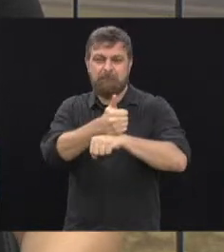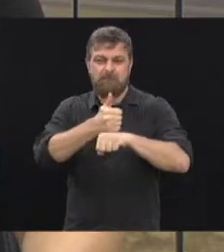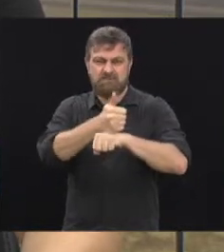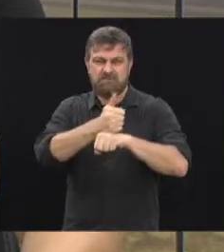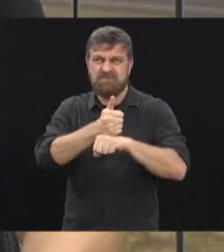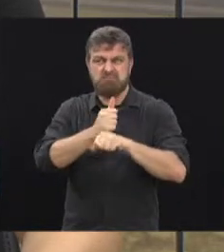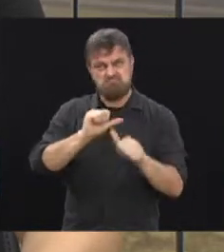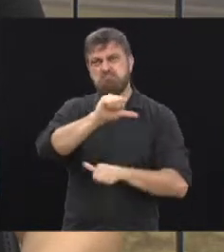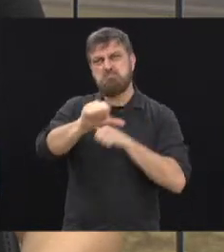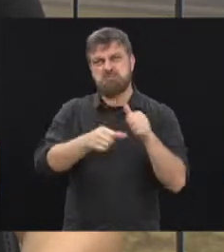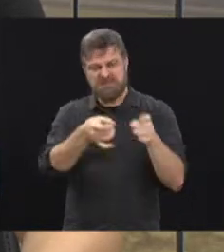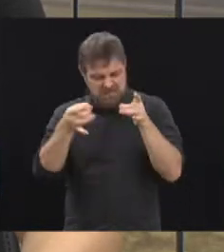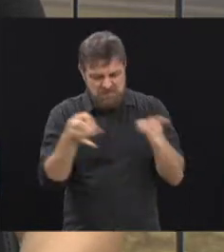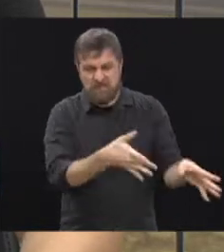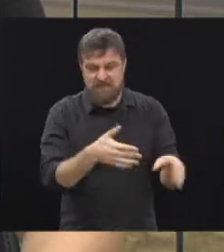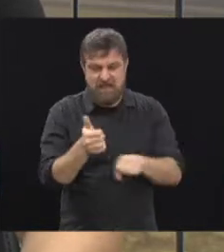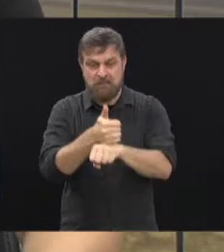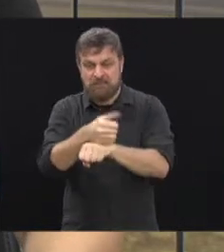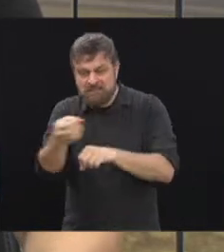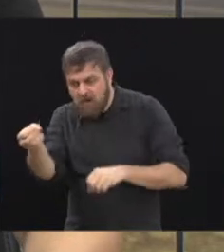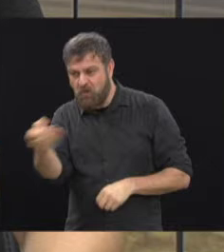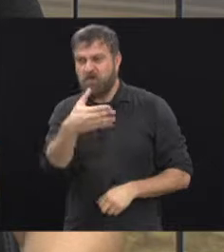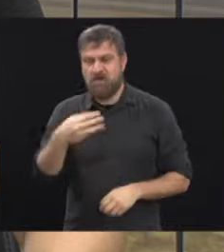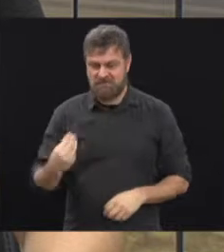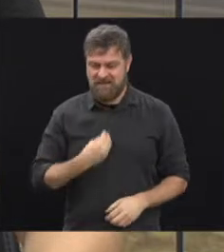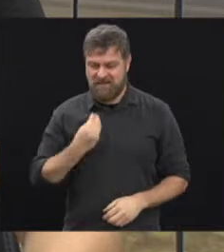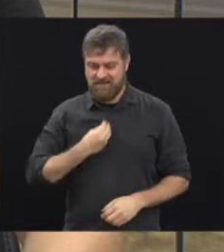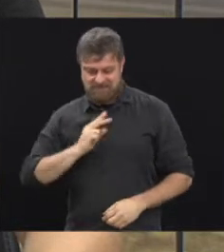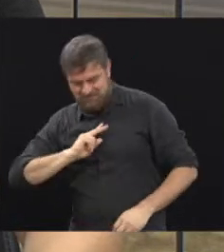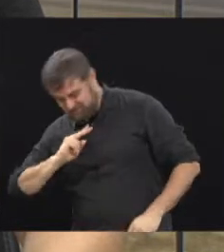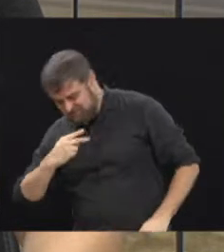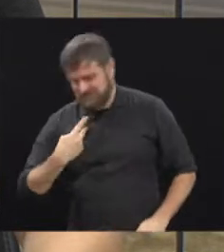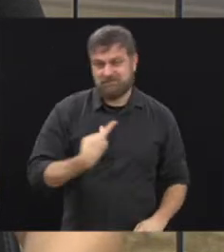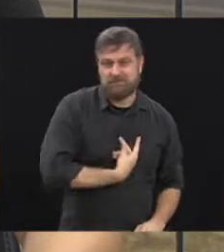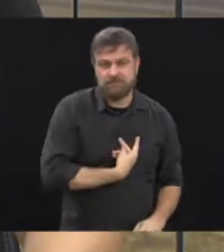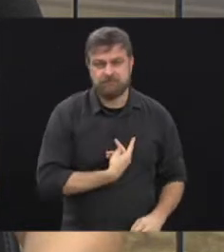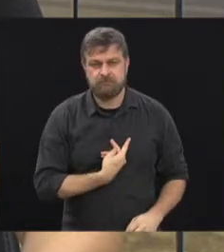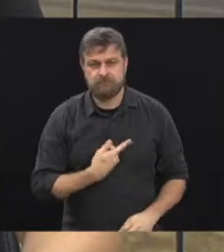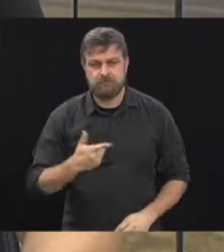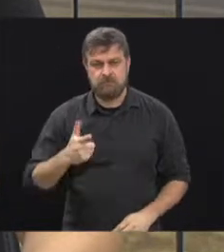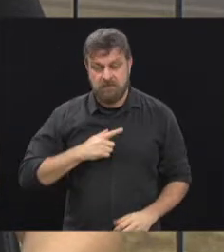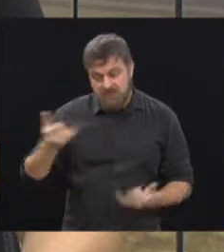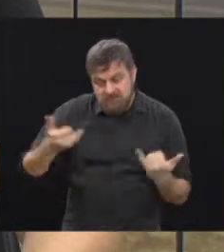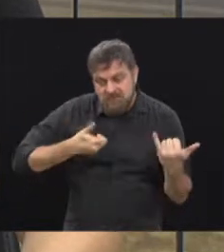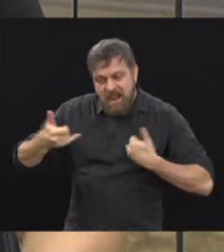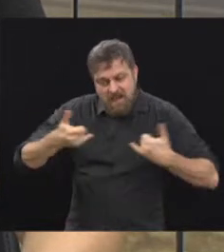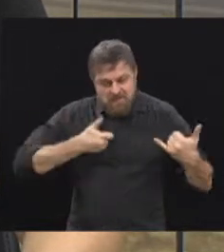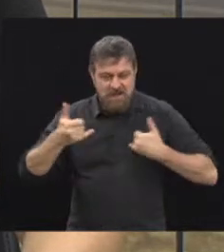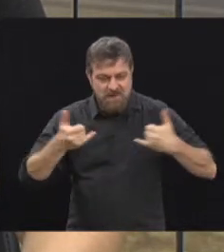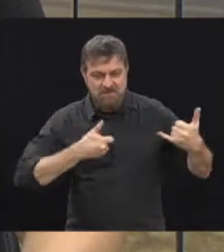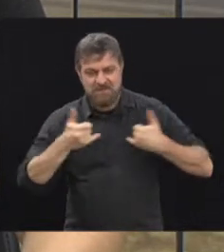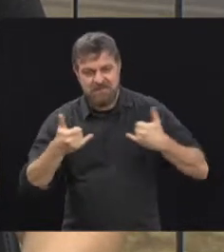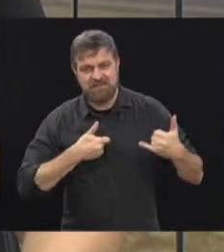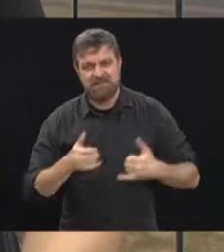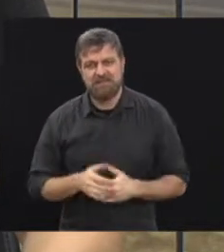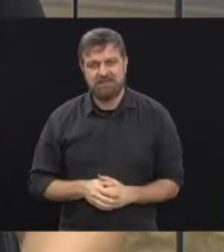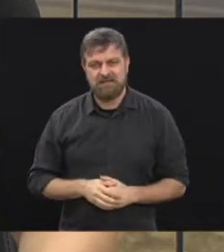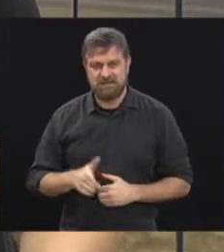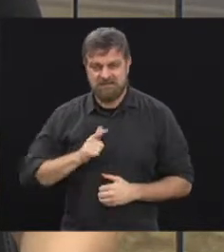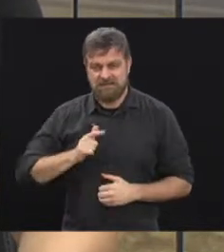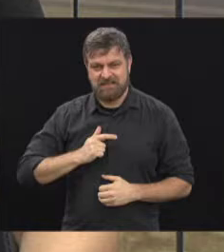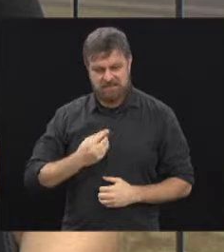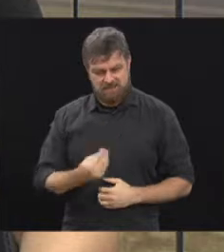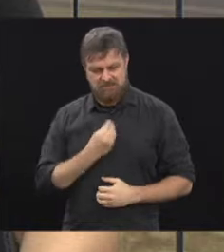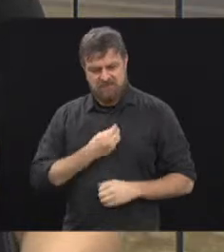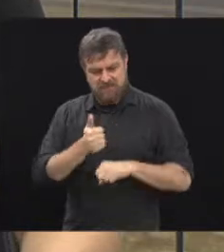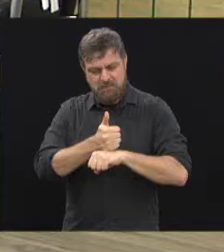profissional, pessoal ou de estilo de vida, né? Então a gente recebe os feedbacks mais de mudança